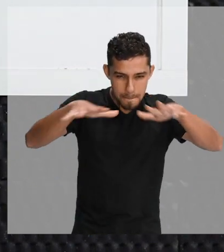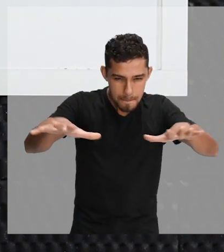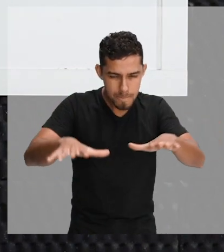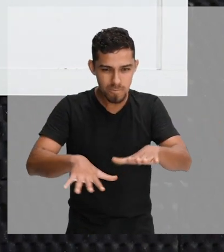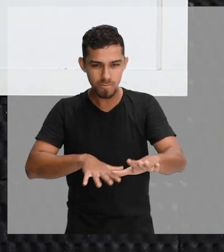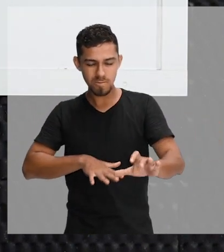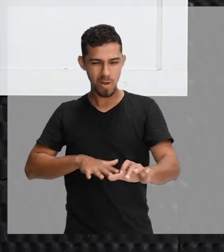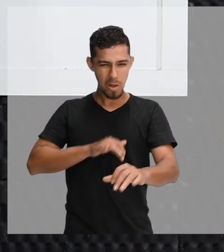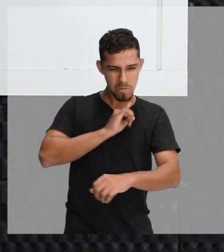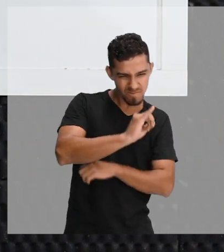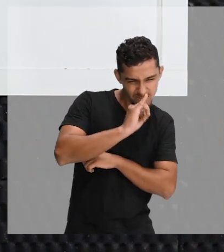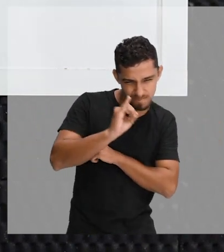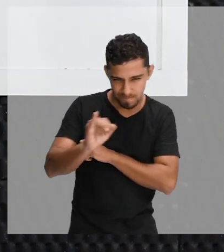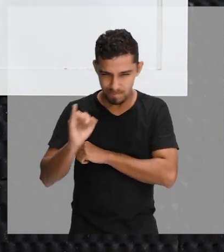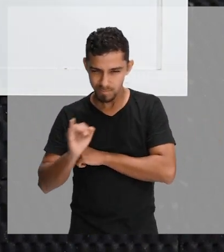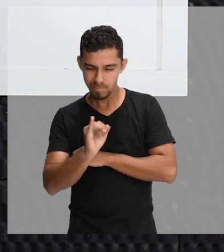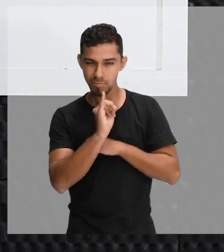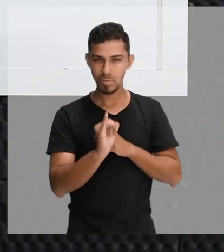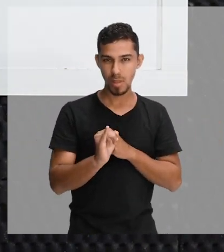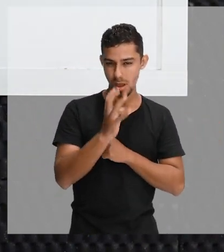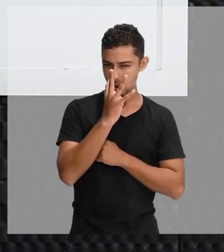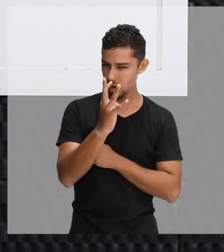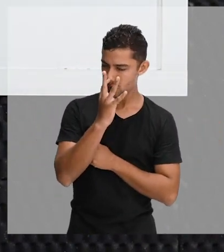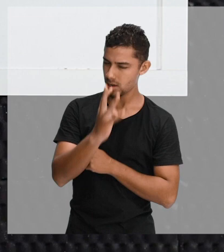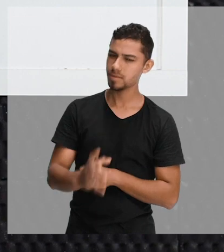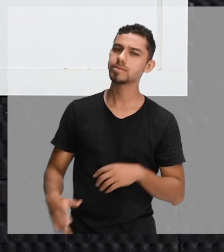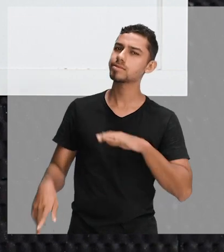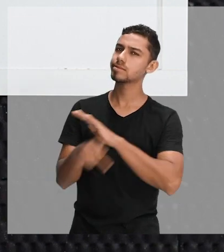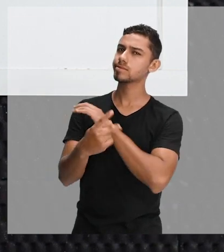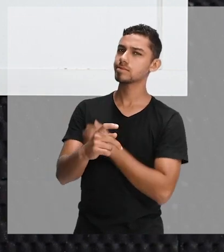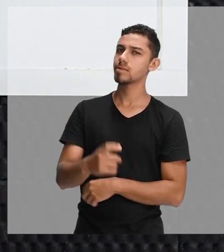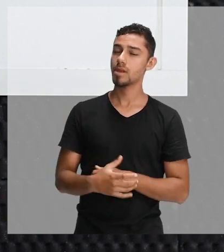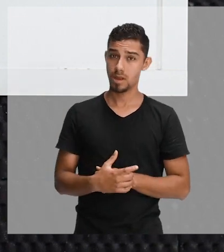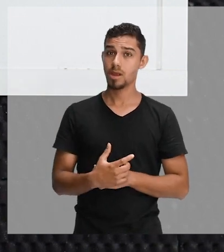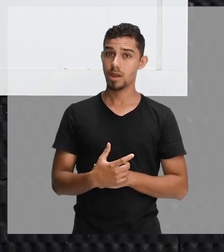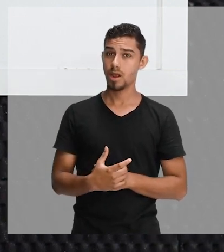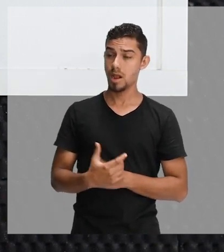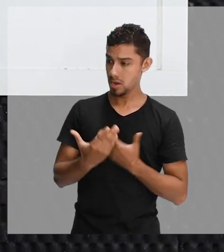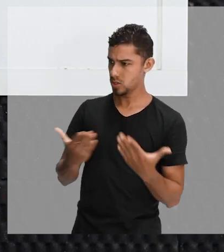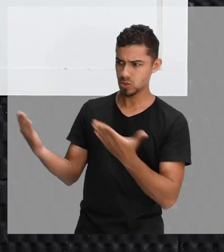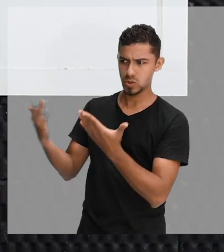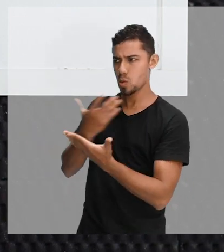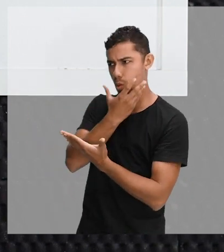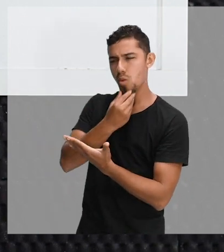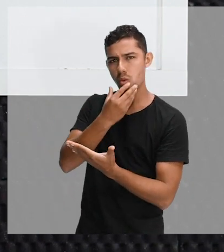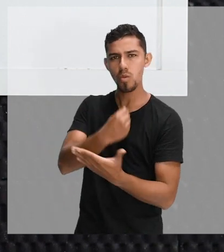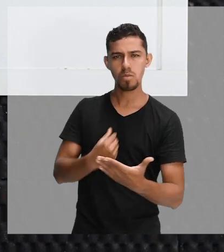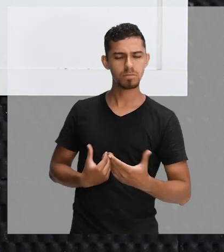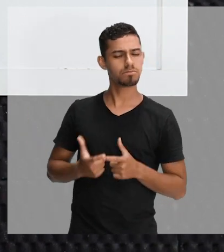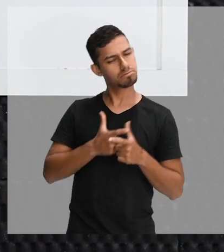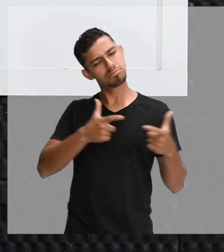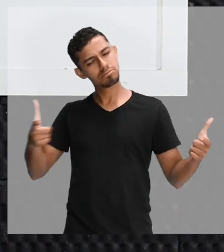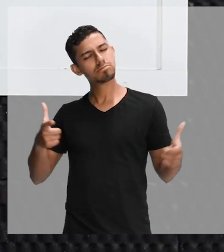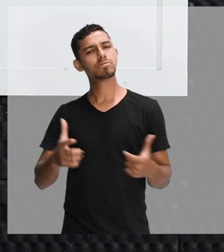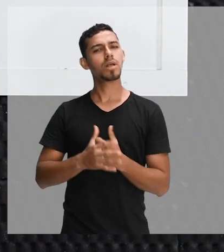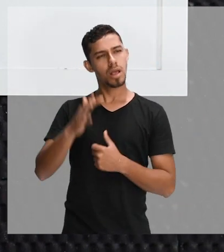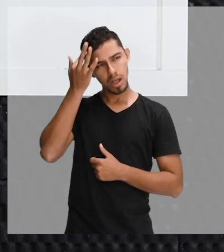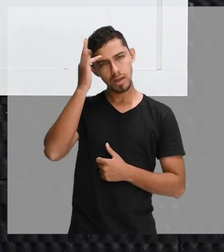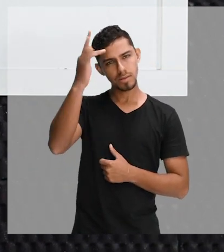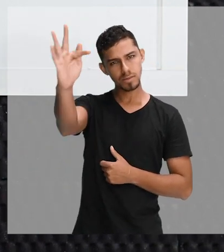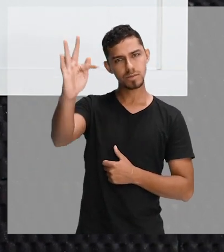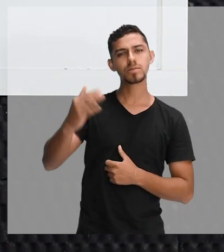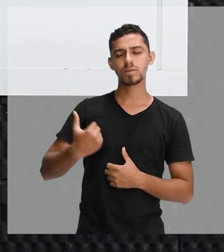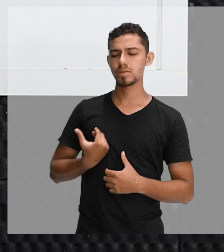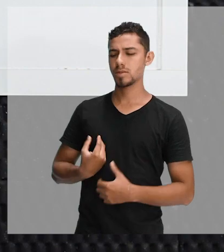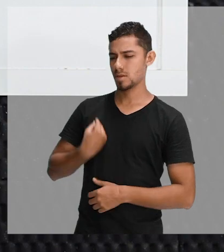temos bases melhores para a indução, nós devemos a este rapaz que prestou um grande serviço à nossa comunidade filosófica, científica